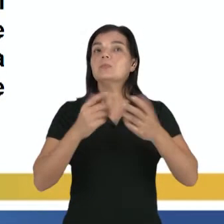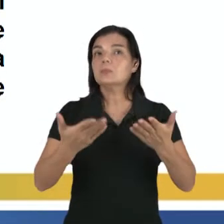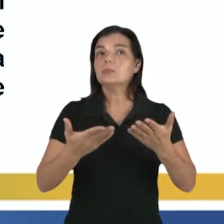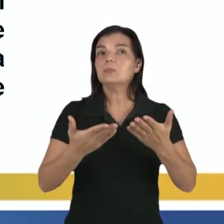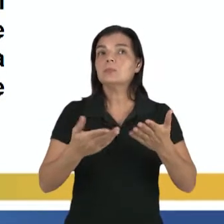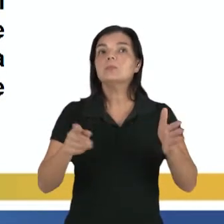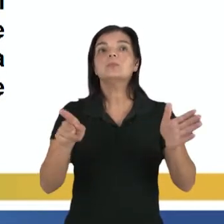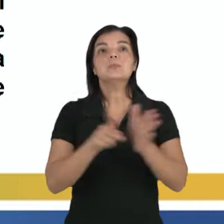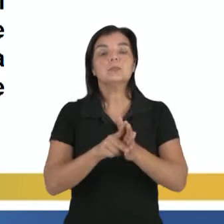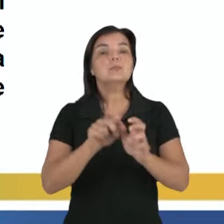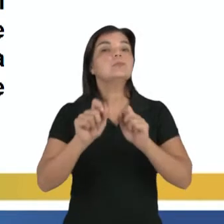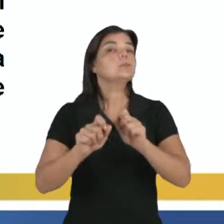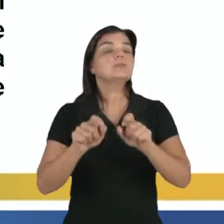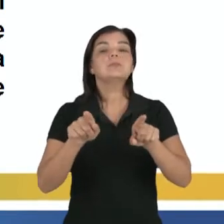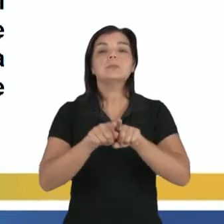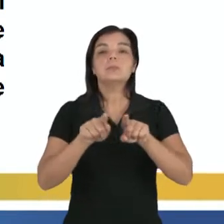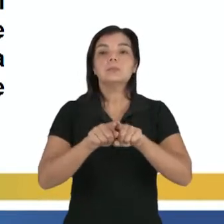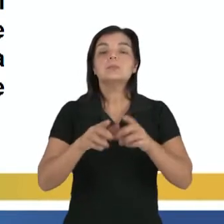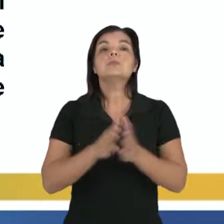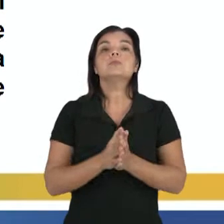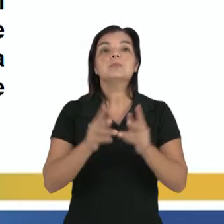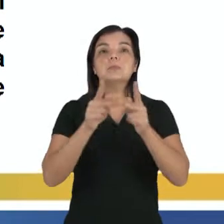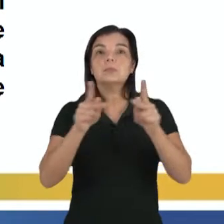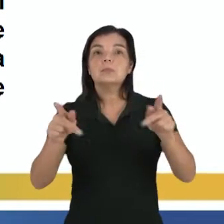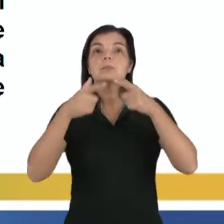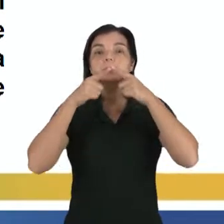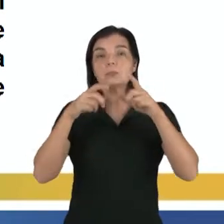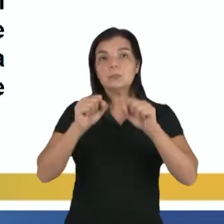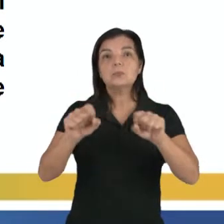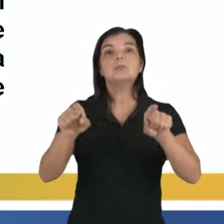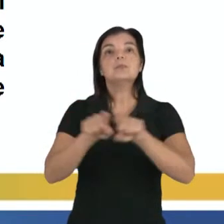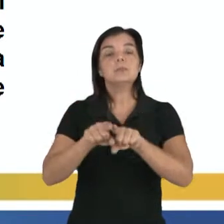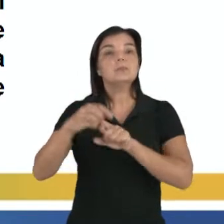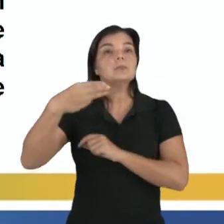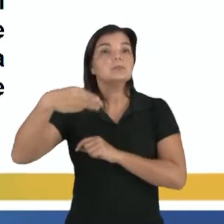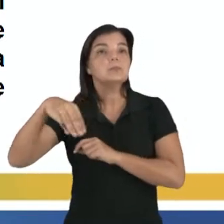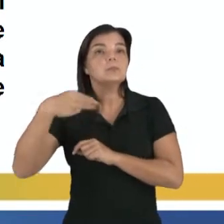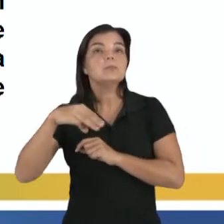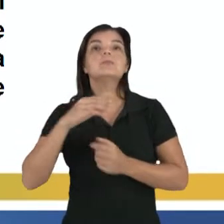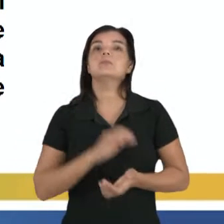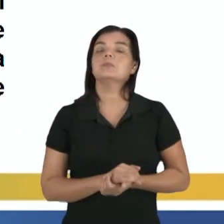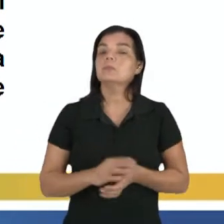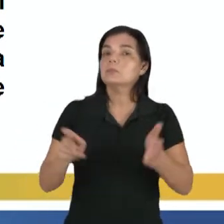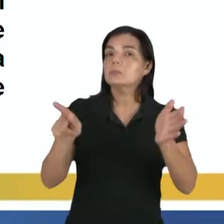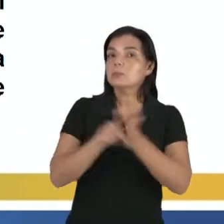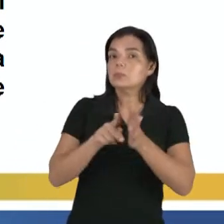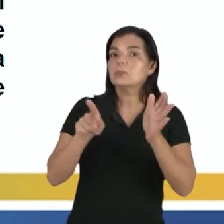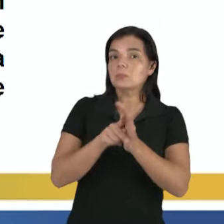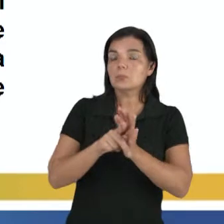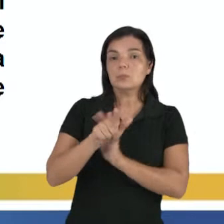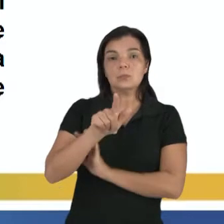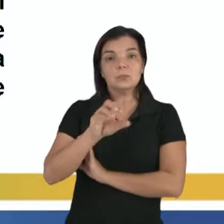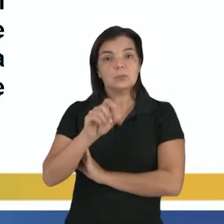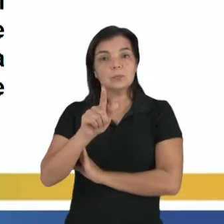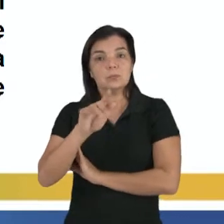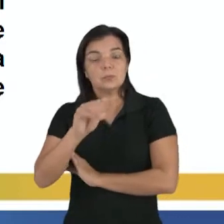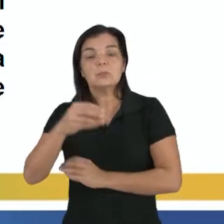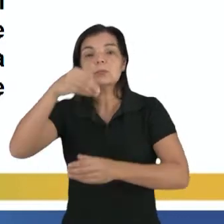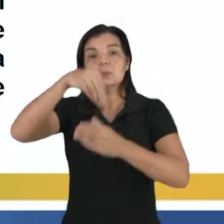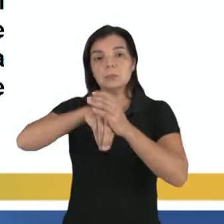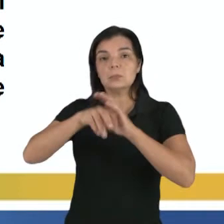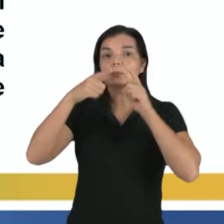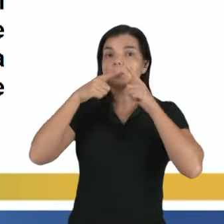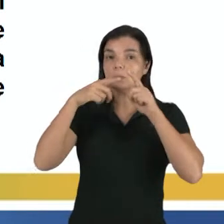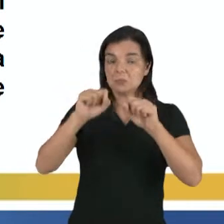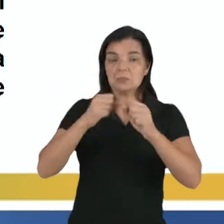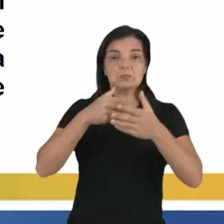das preposições linguísticas em matemática. Então, a própria lógica ela vai estar dentro da linguagem,